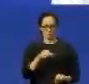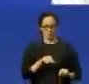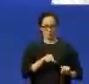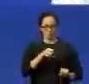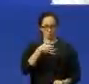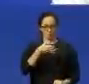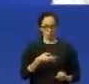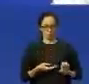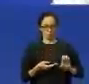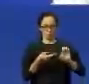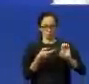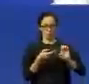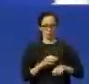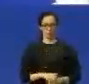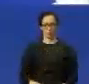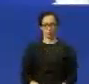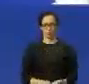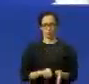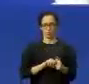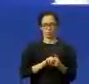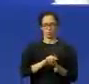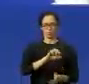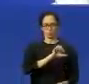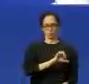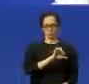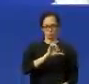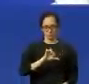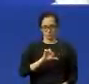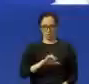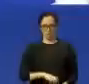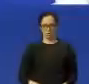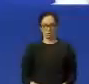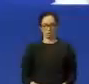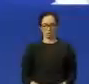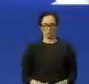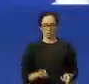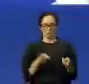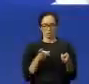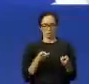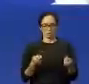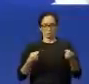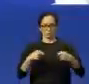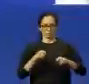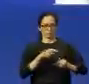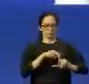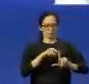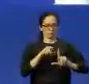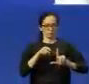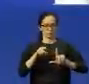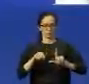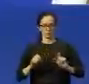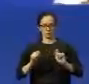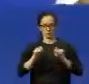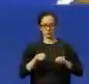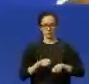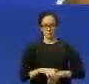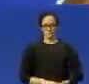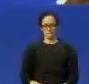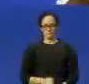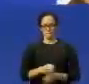Questão 99, uma questão de mecânica. Basta que você observe no gráfico aquele que